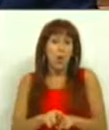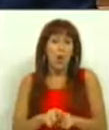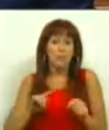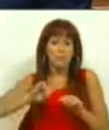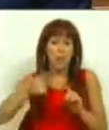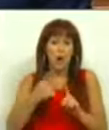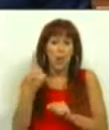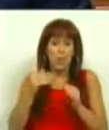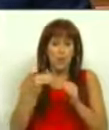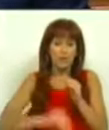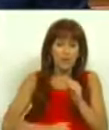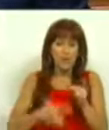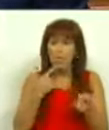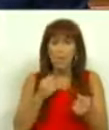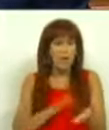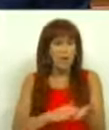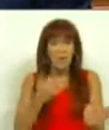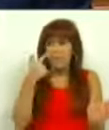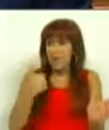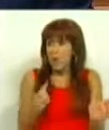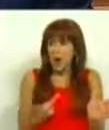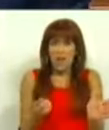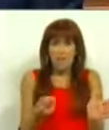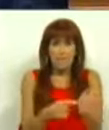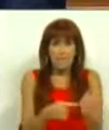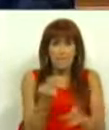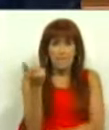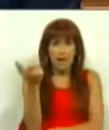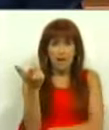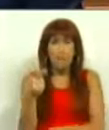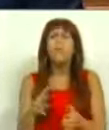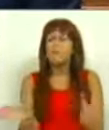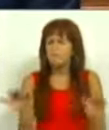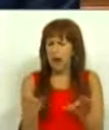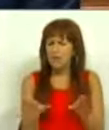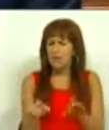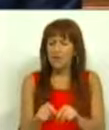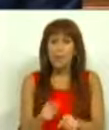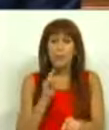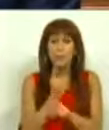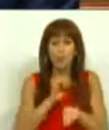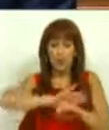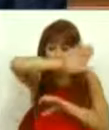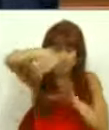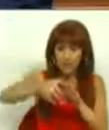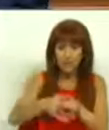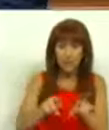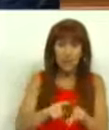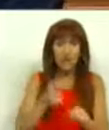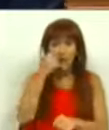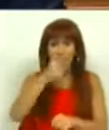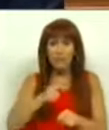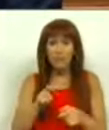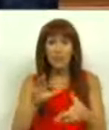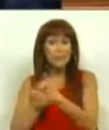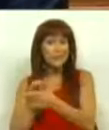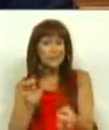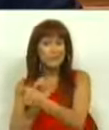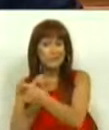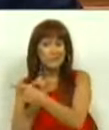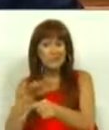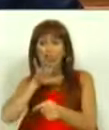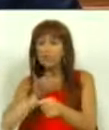ano, não possam comprovar a sua condição de insuficiência económica. E foi mais longe, porque abrangeu, inclusive, o respectivo cônjuge e